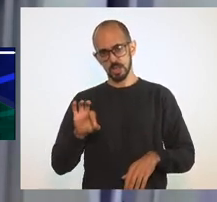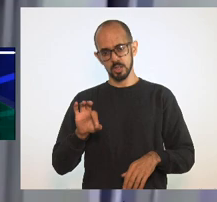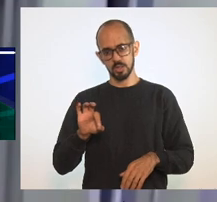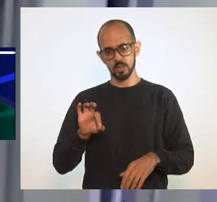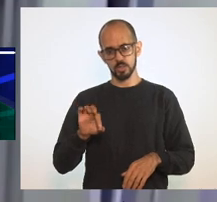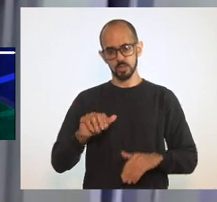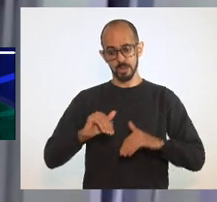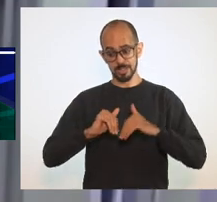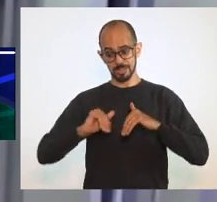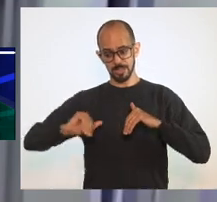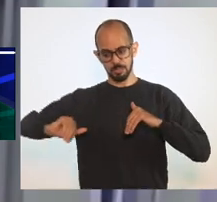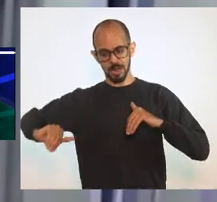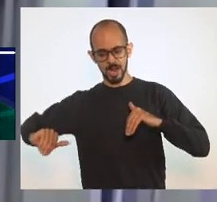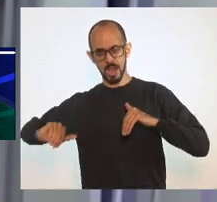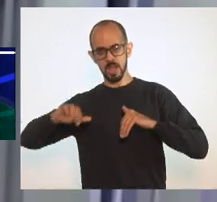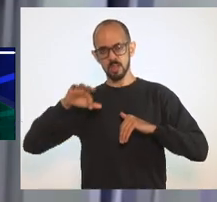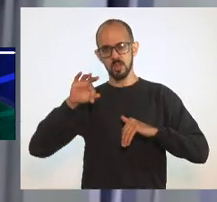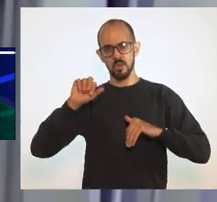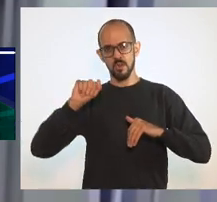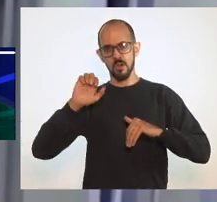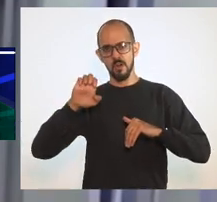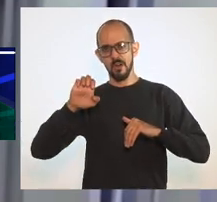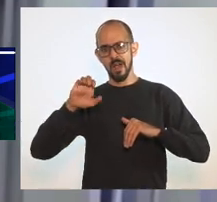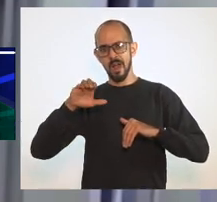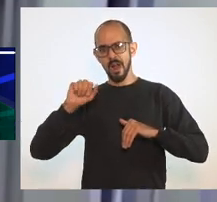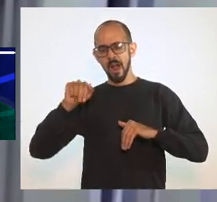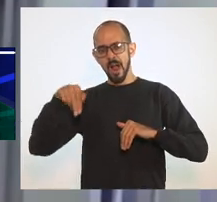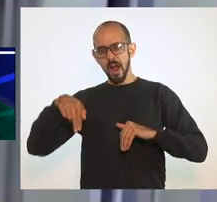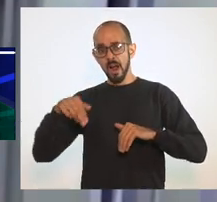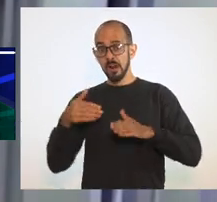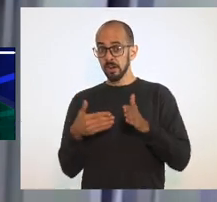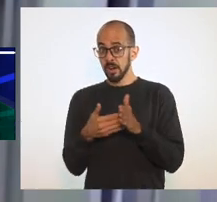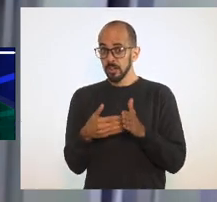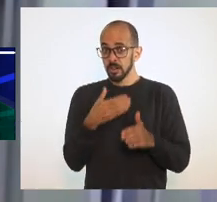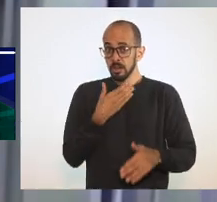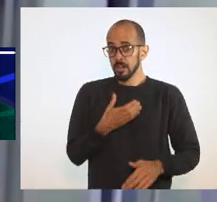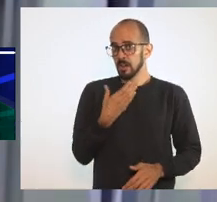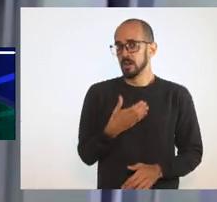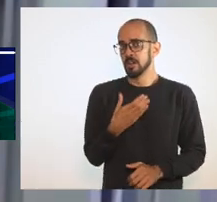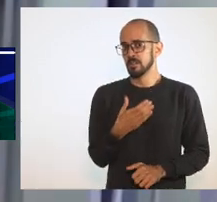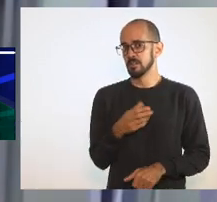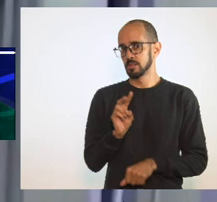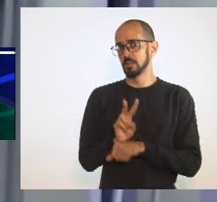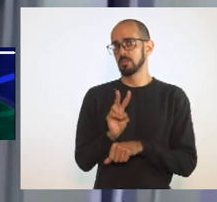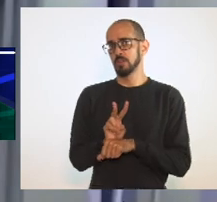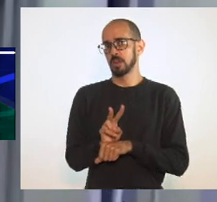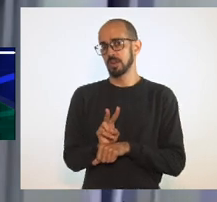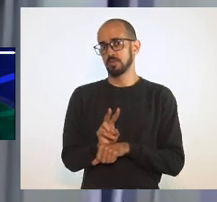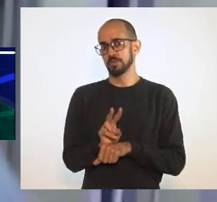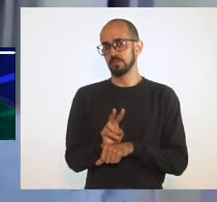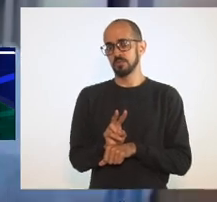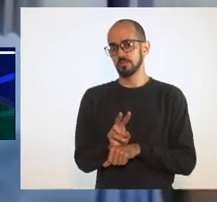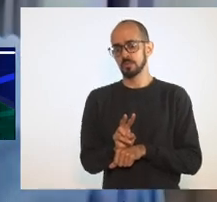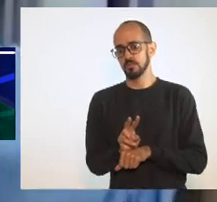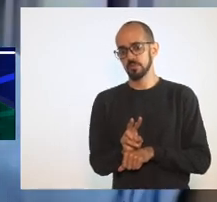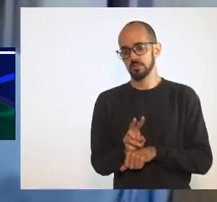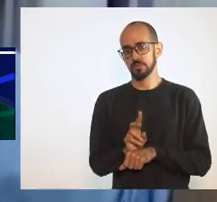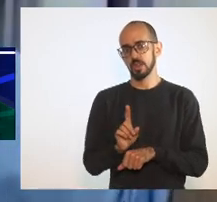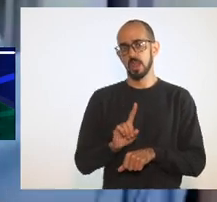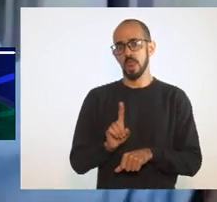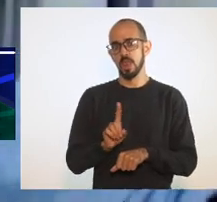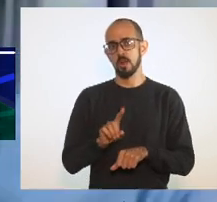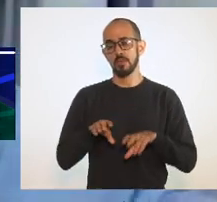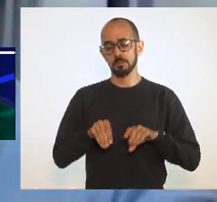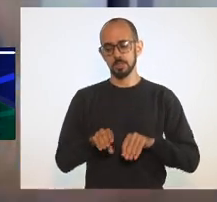desvinculados do FECAM, transitoriamente até o final do ano, não tocam, não alcançam aquelas parcelas preservadas pelos termos